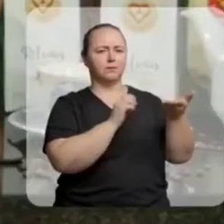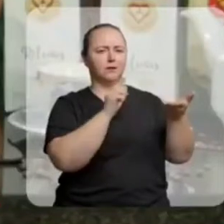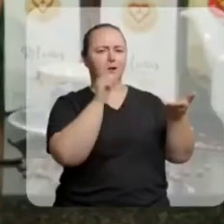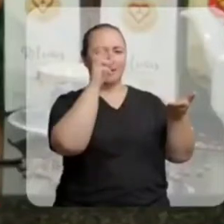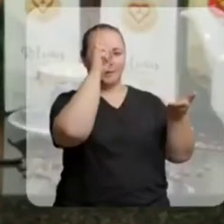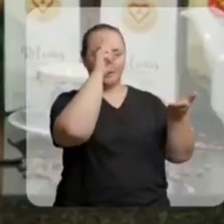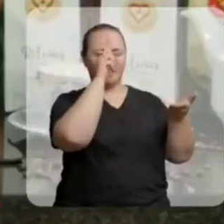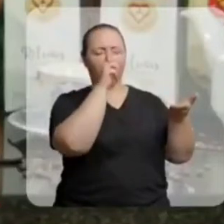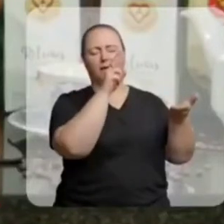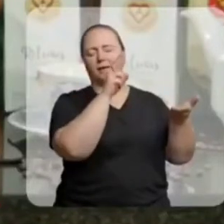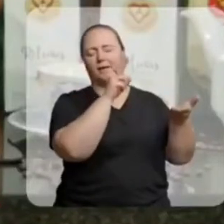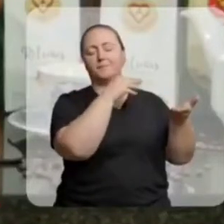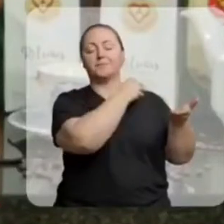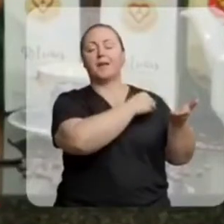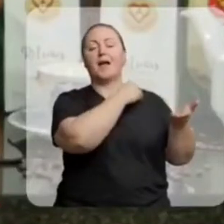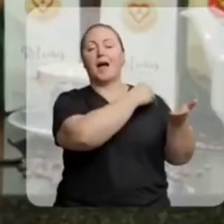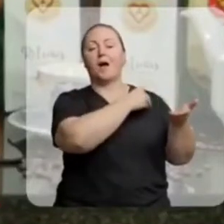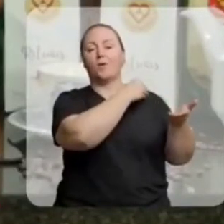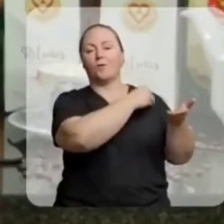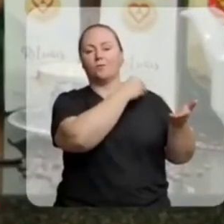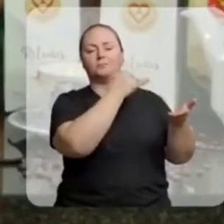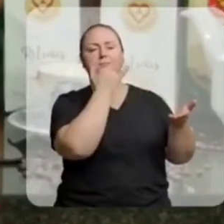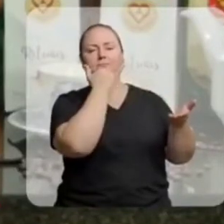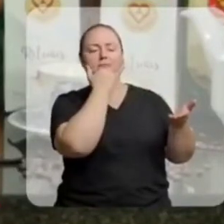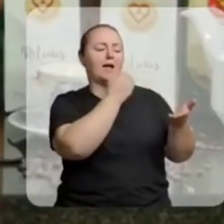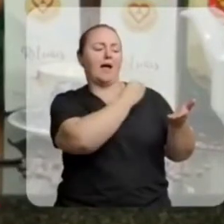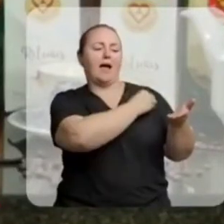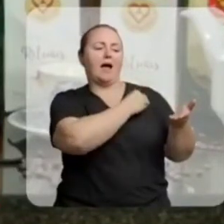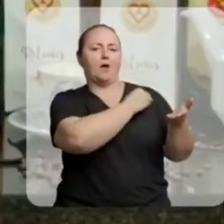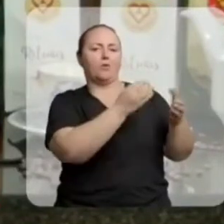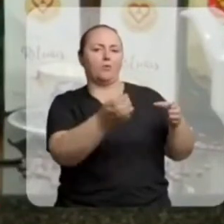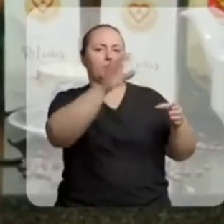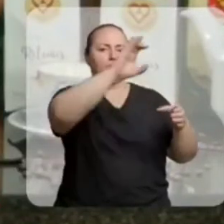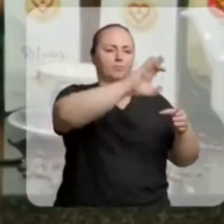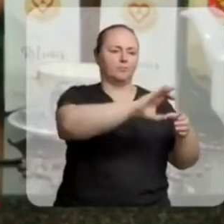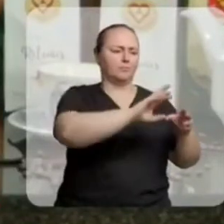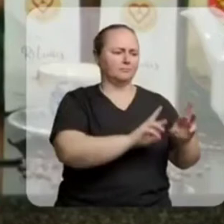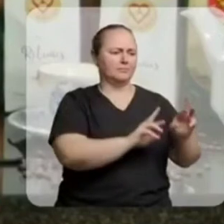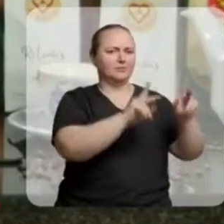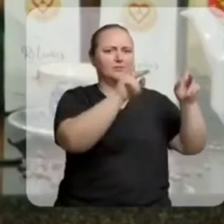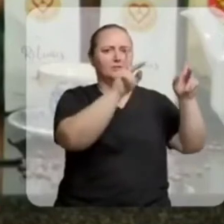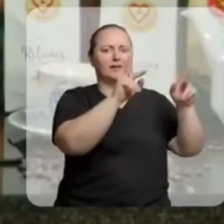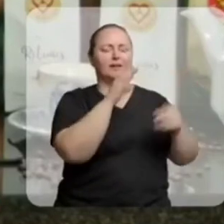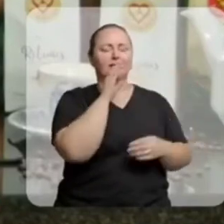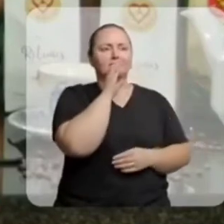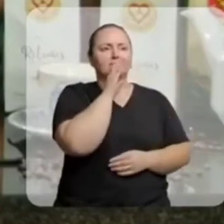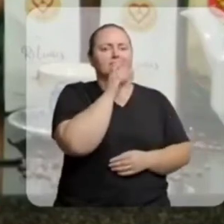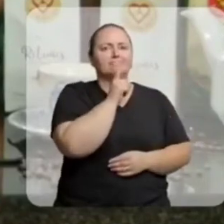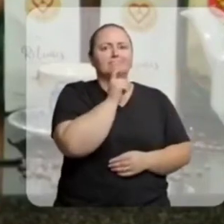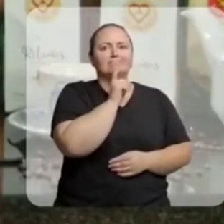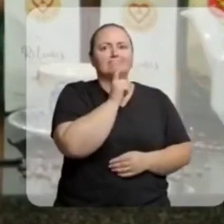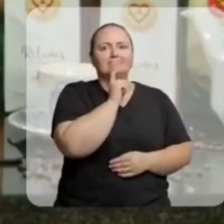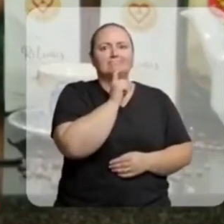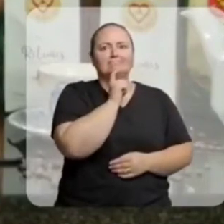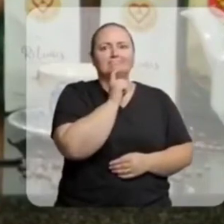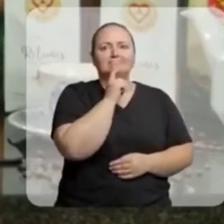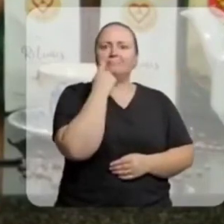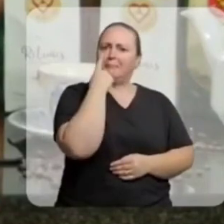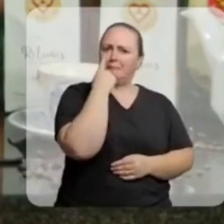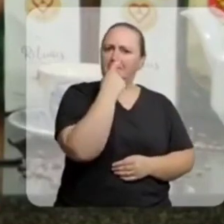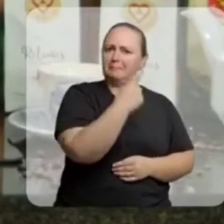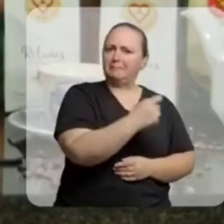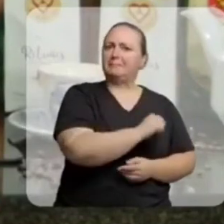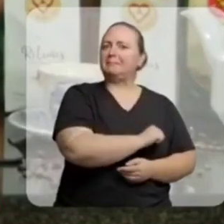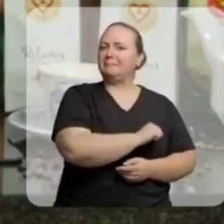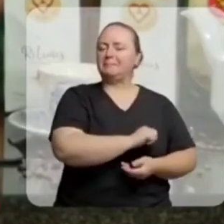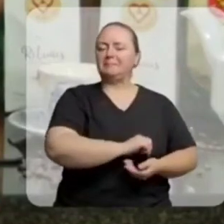quente em cima dessa pedra de gelo aí, vai dar um drink diferente, refrescante também, e bem interessante pra gente